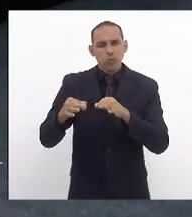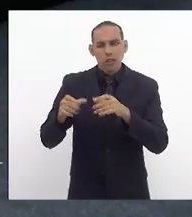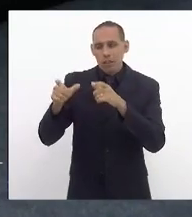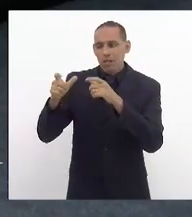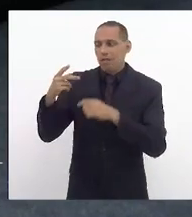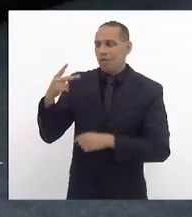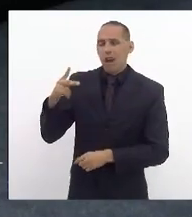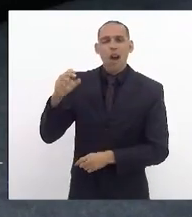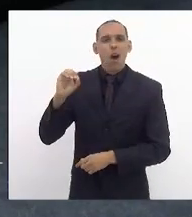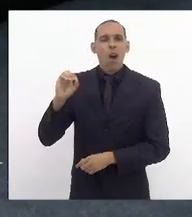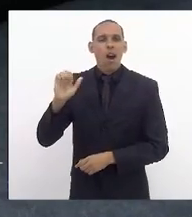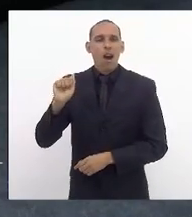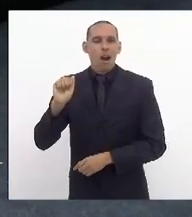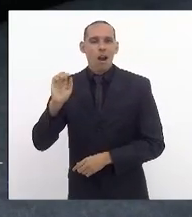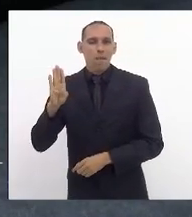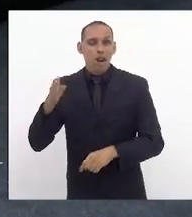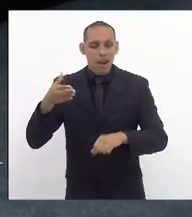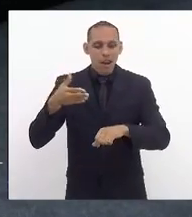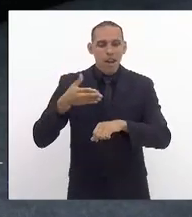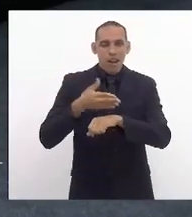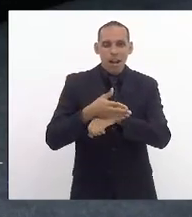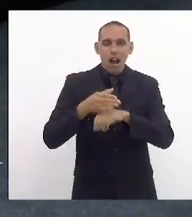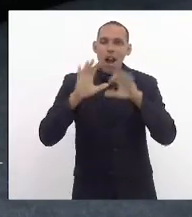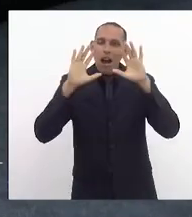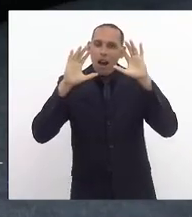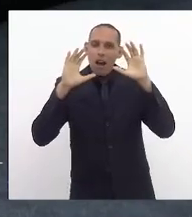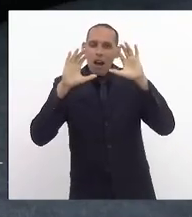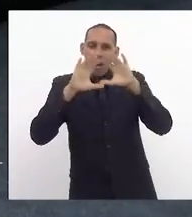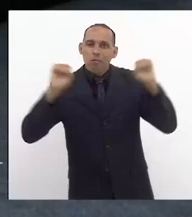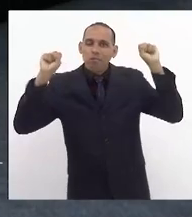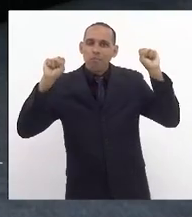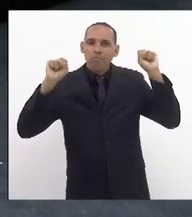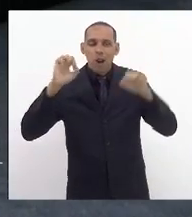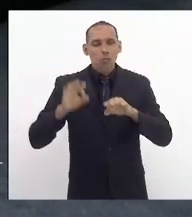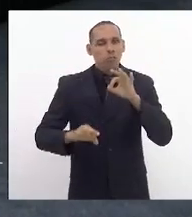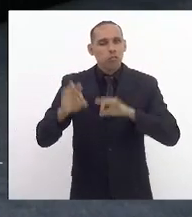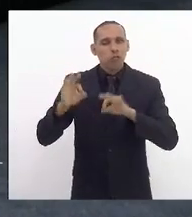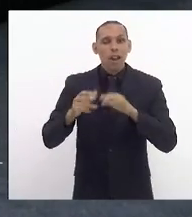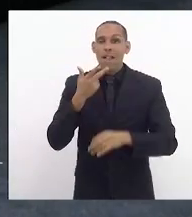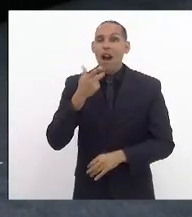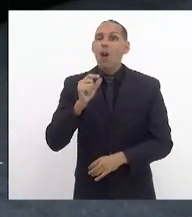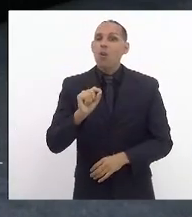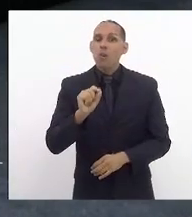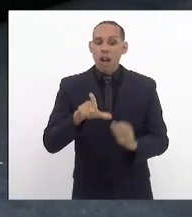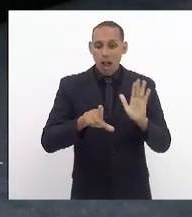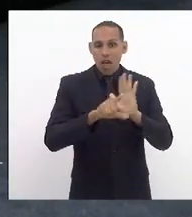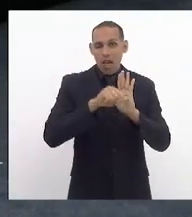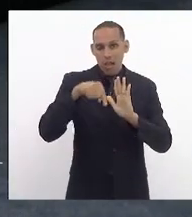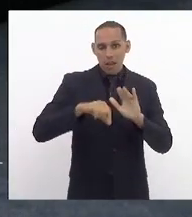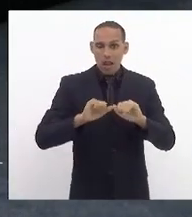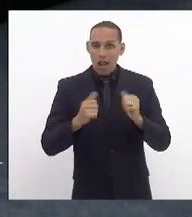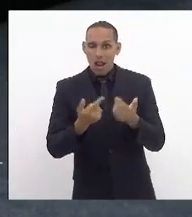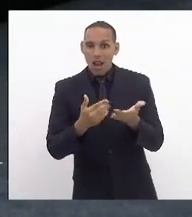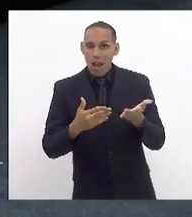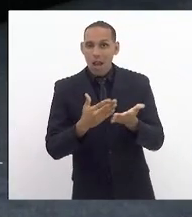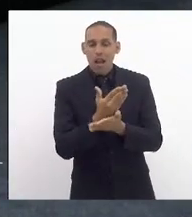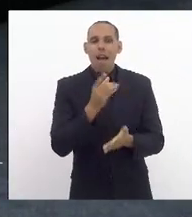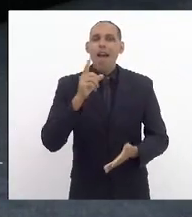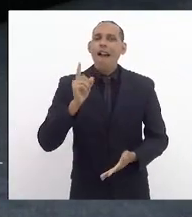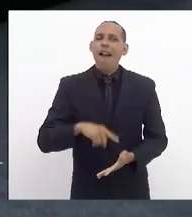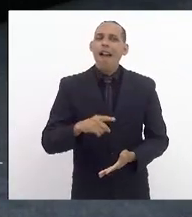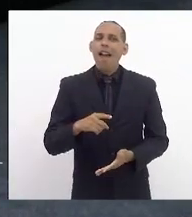ingressa no Tribunal de Justiça dizendo que a lei que nós aprovamos aqui na Alerge era